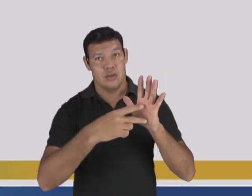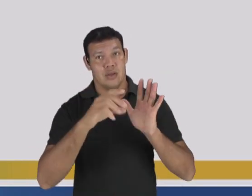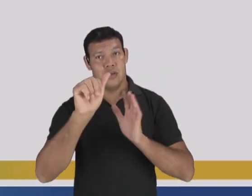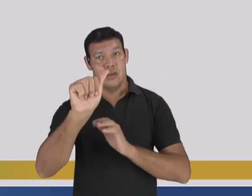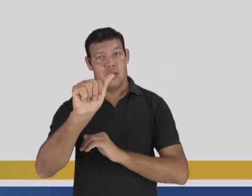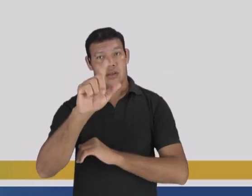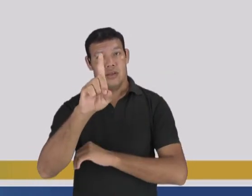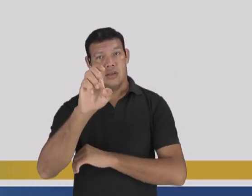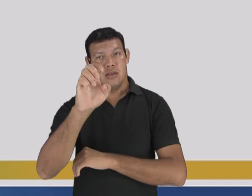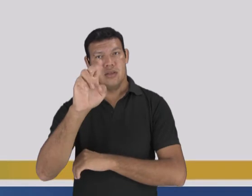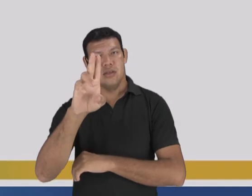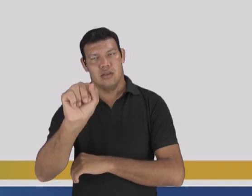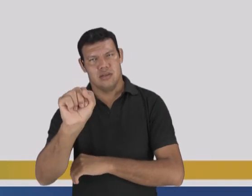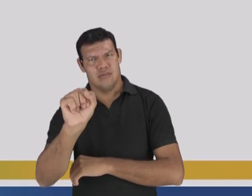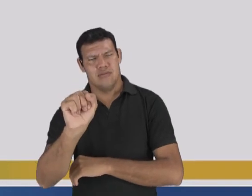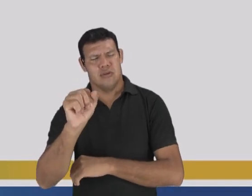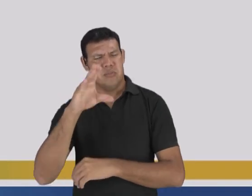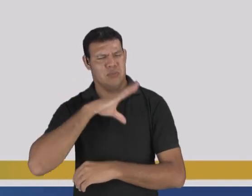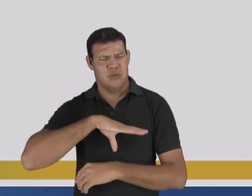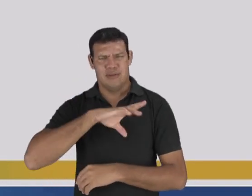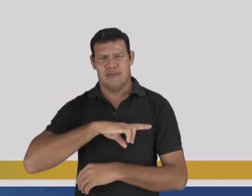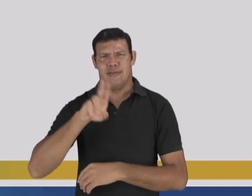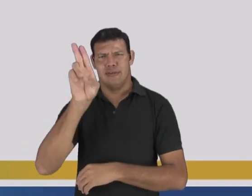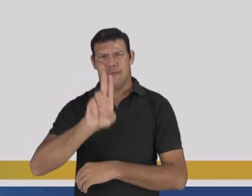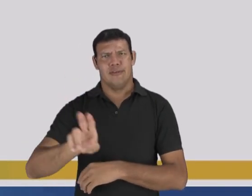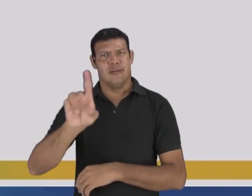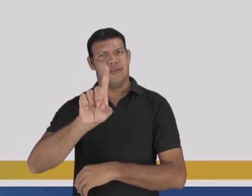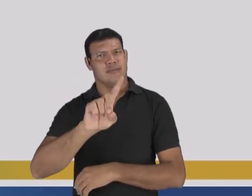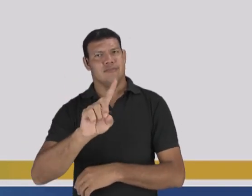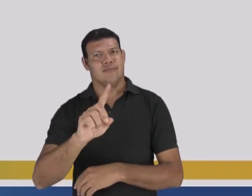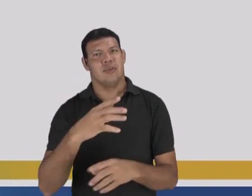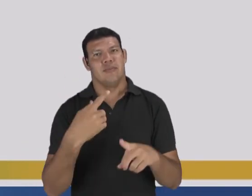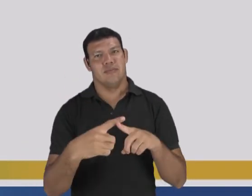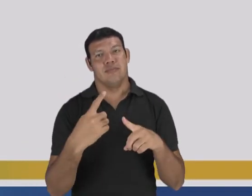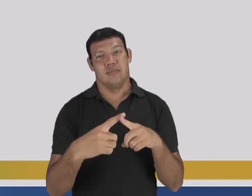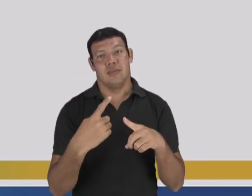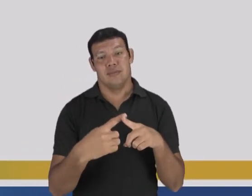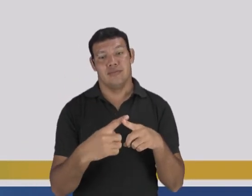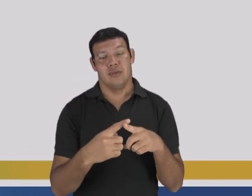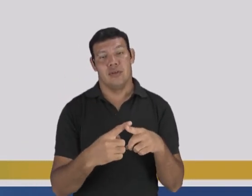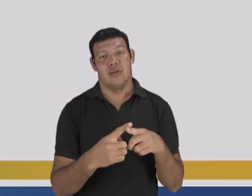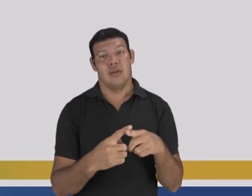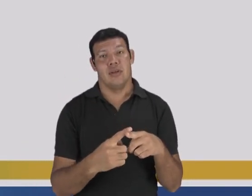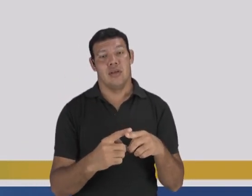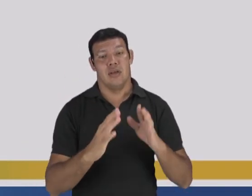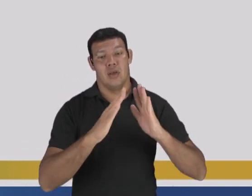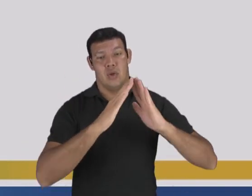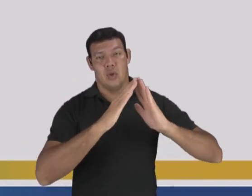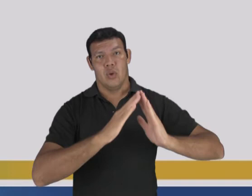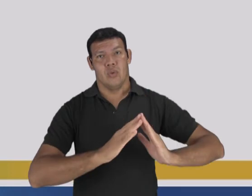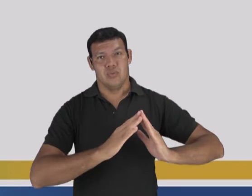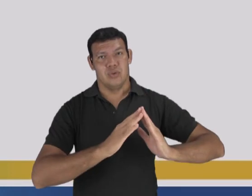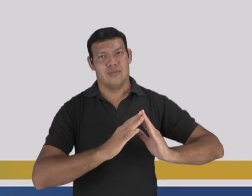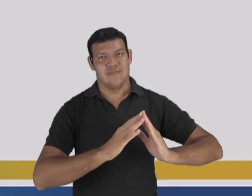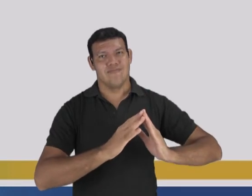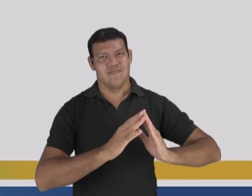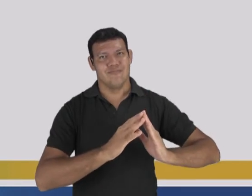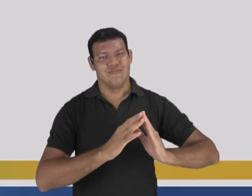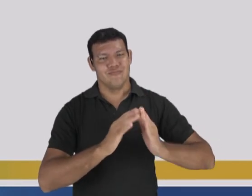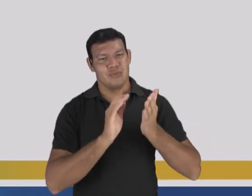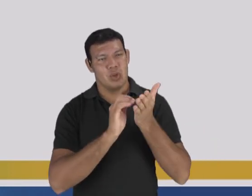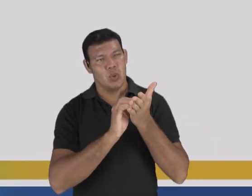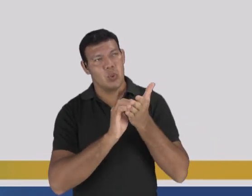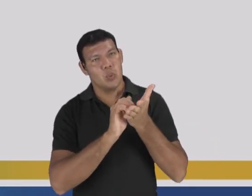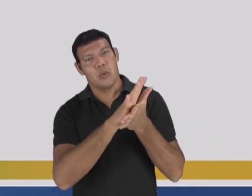português, quase que ninguém utiliza essa palavra geralmente adeus, está mais relacionado quando a pessoa vai embora e não vai ver mais a outra, né? É uma coisa assim meio que de despedida